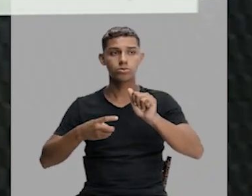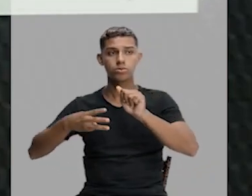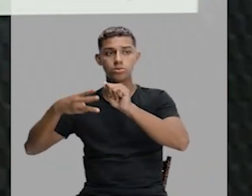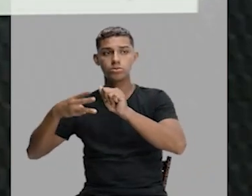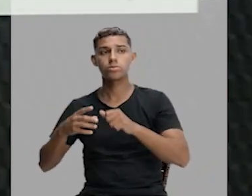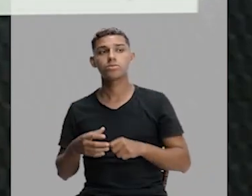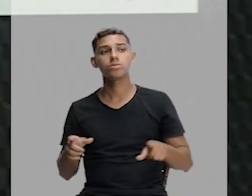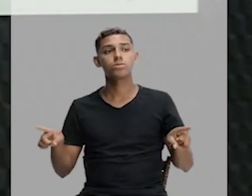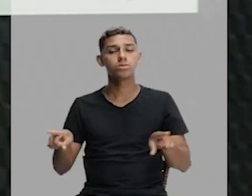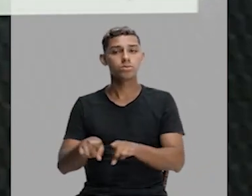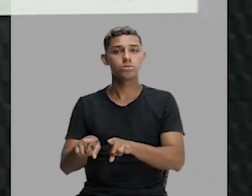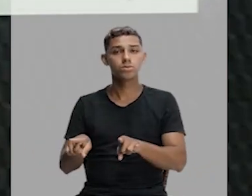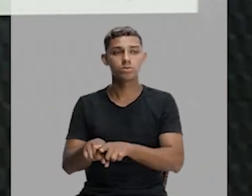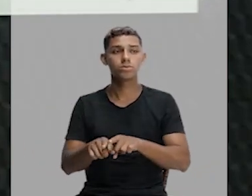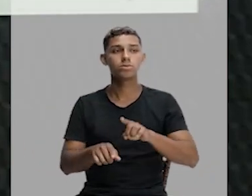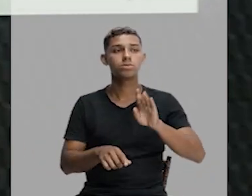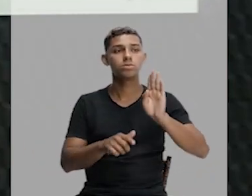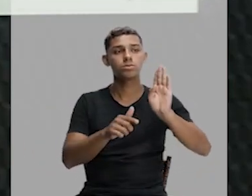B1,